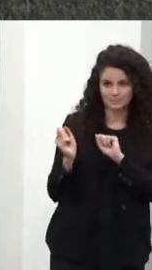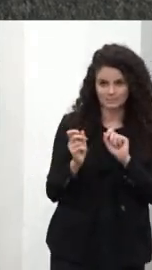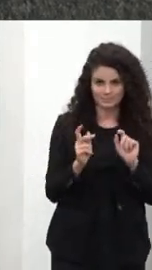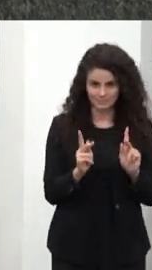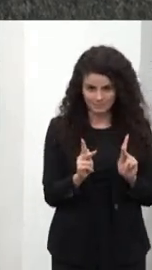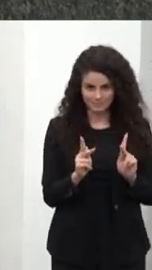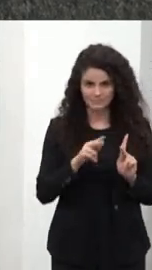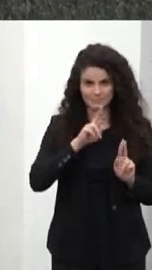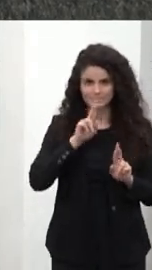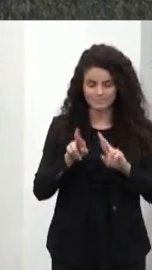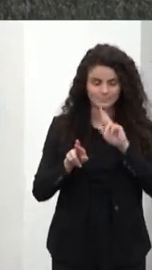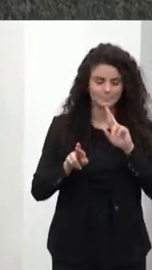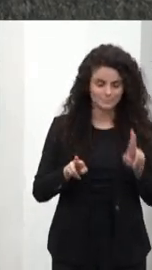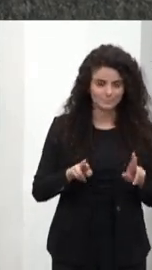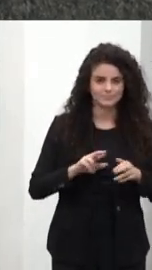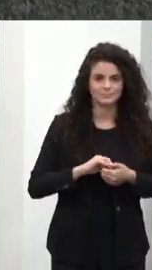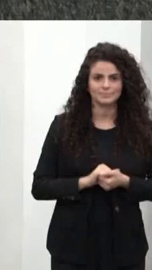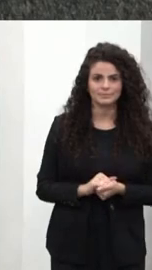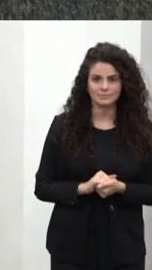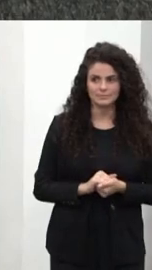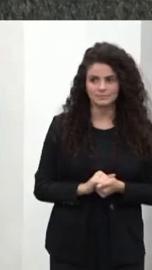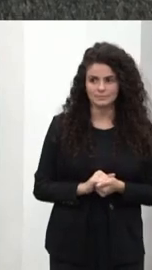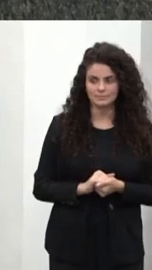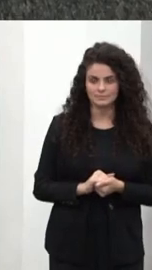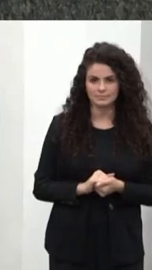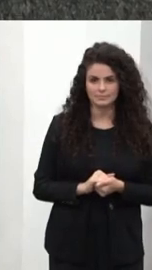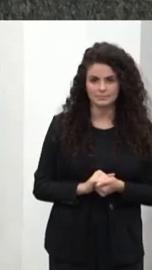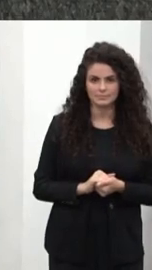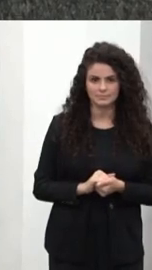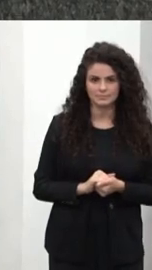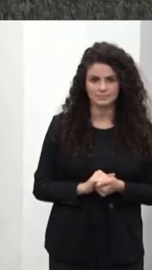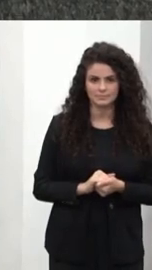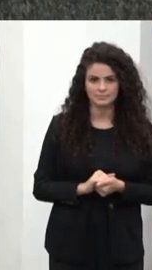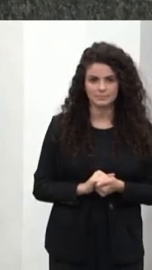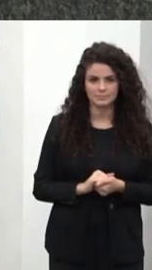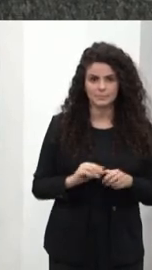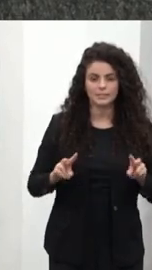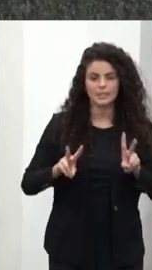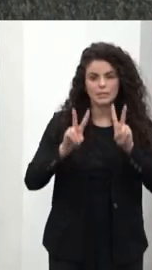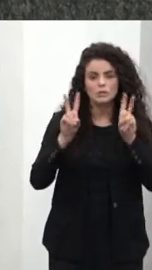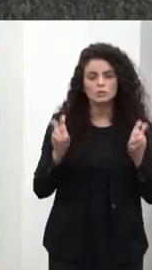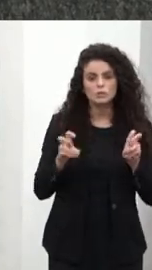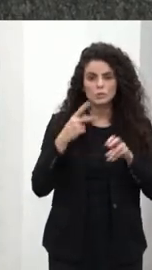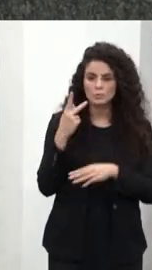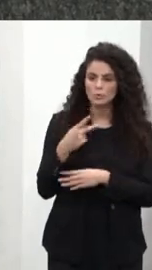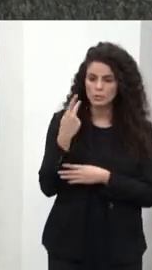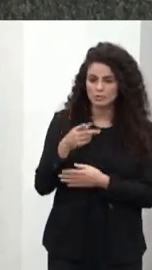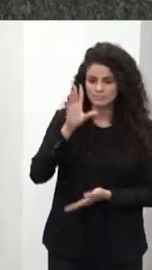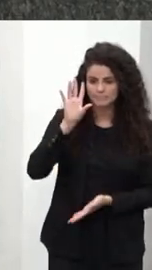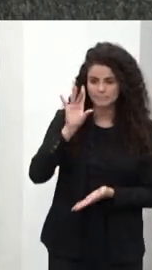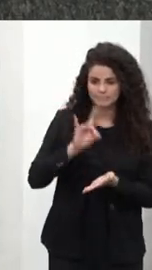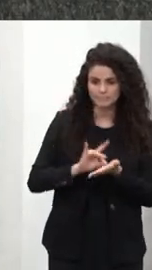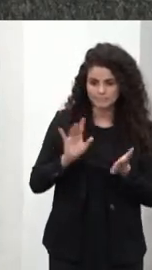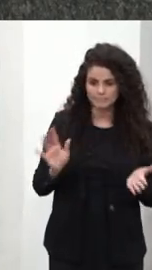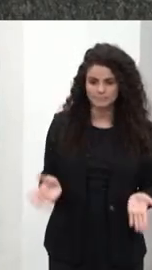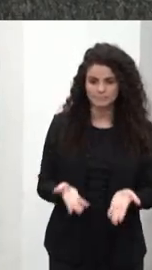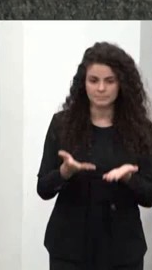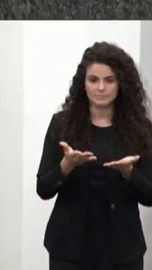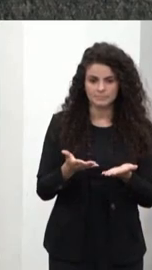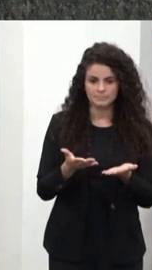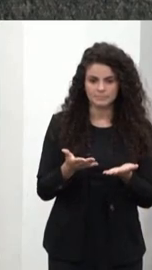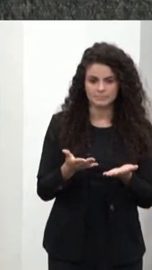que eu que eu retomo então em relação às políticas afirmativas né Que Foi questionado